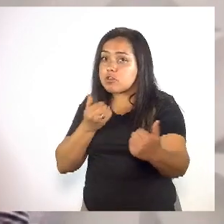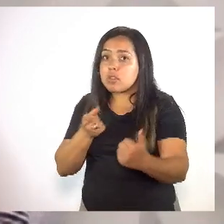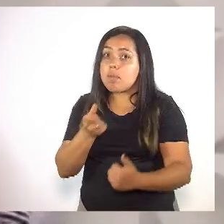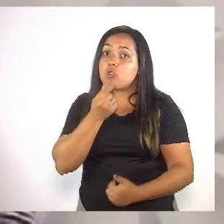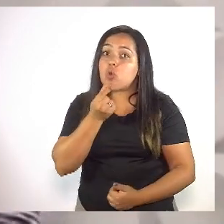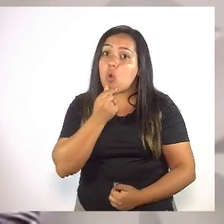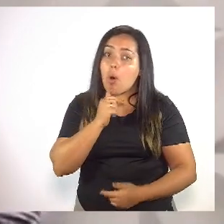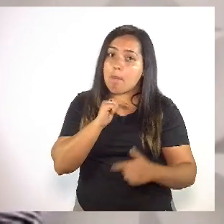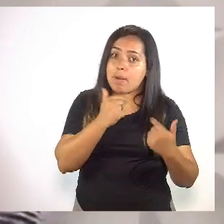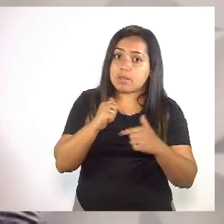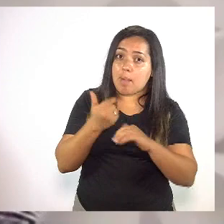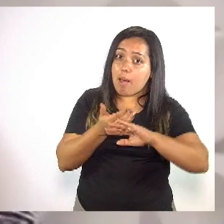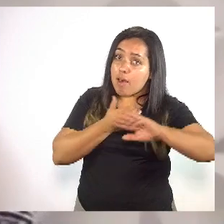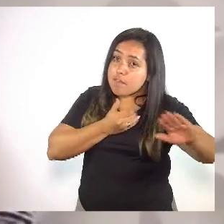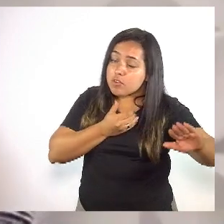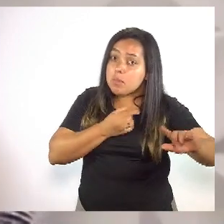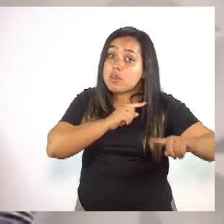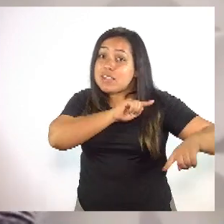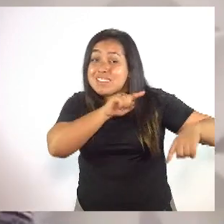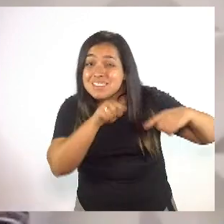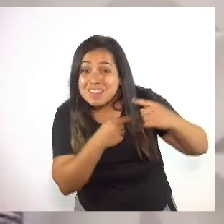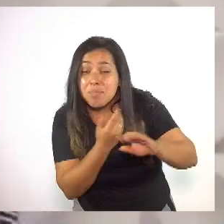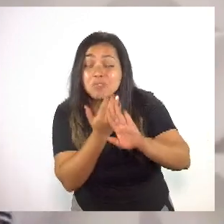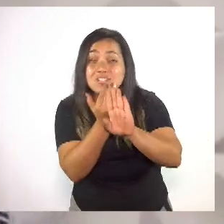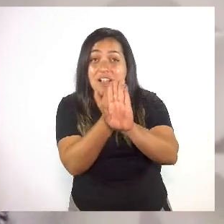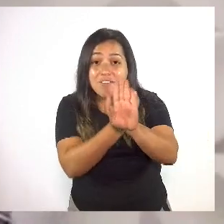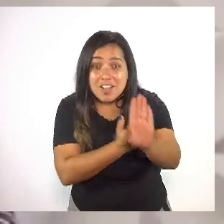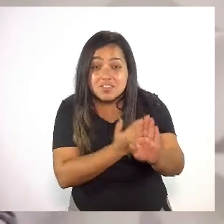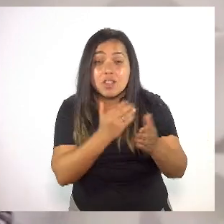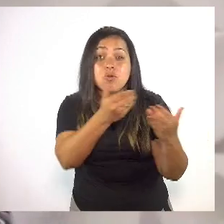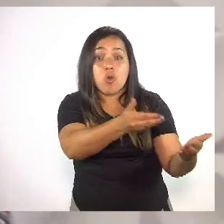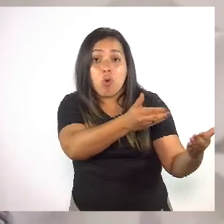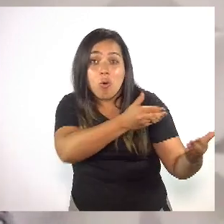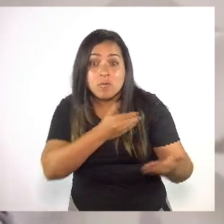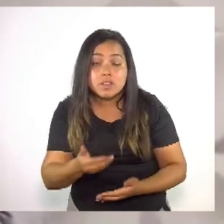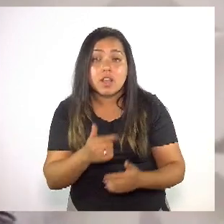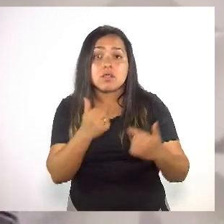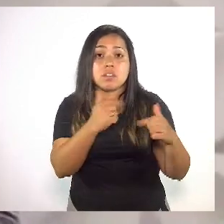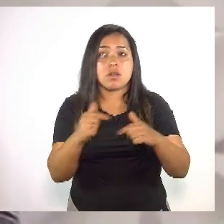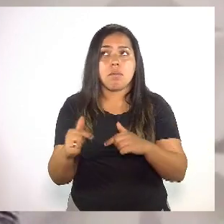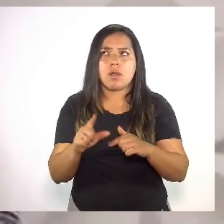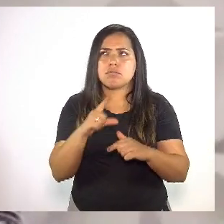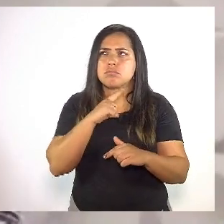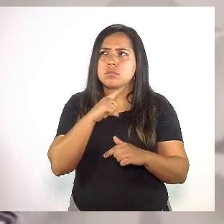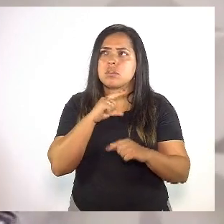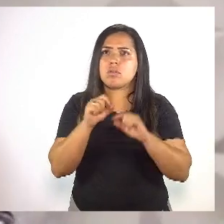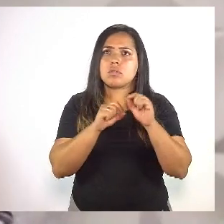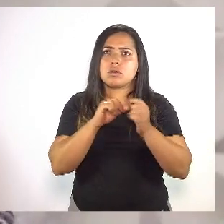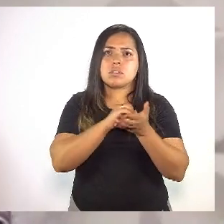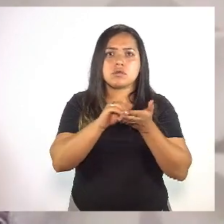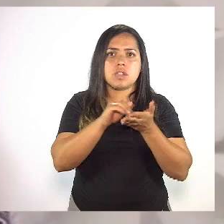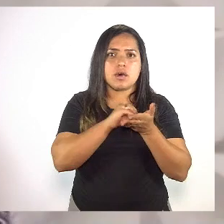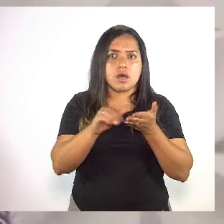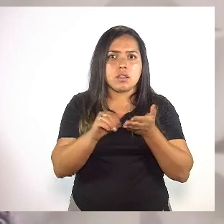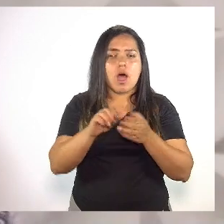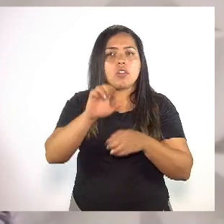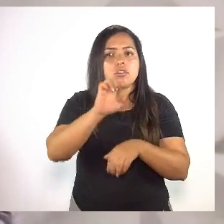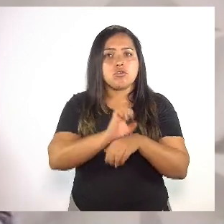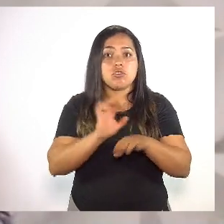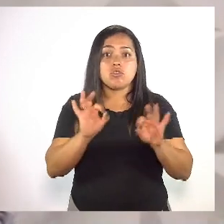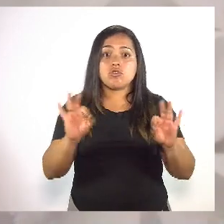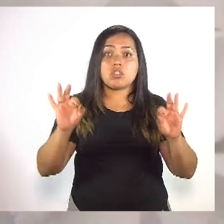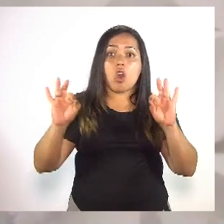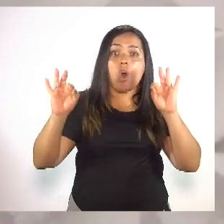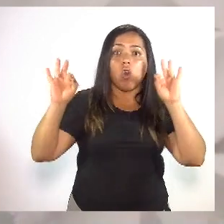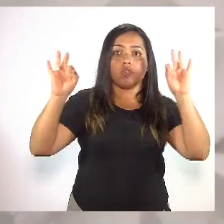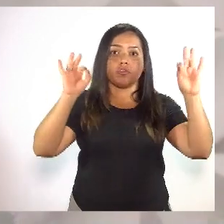secretário Edmar, que, embora afastado, foi convidado a exercer o cargo de secretário extraordinário